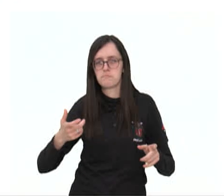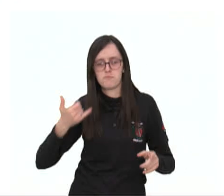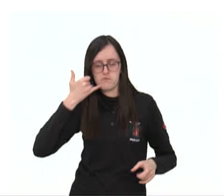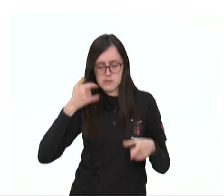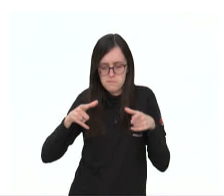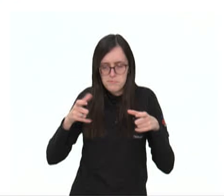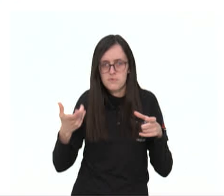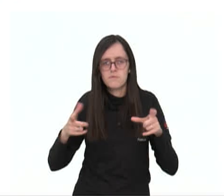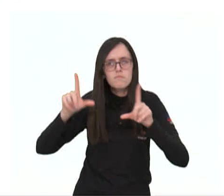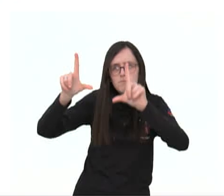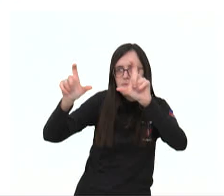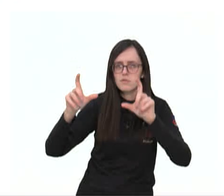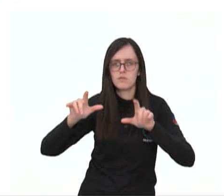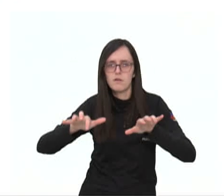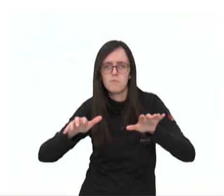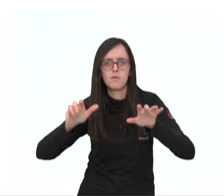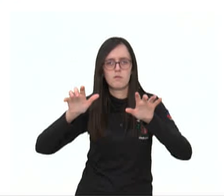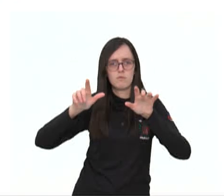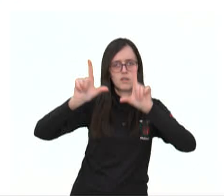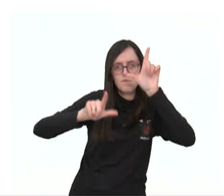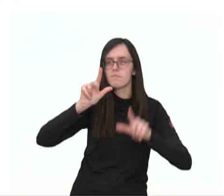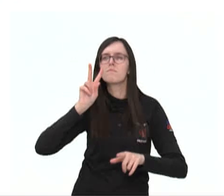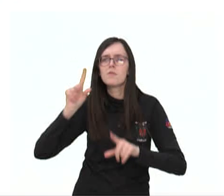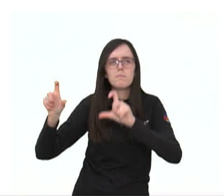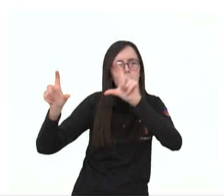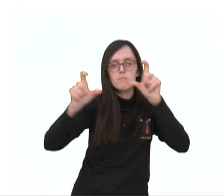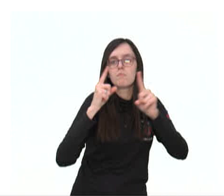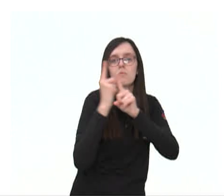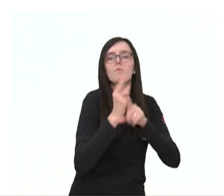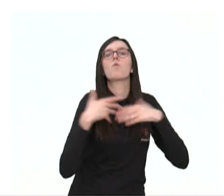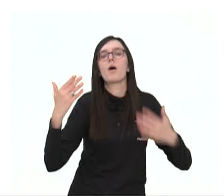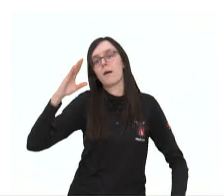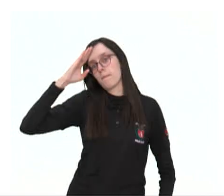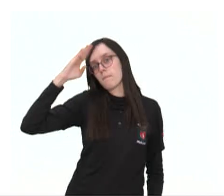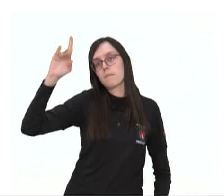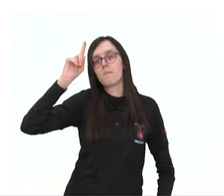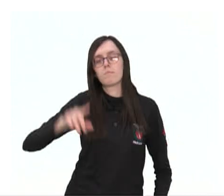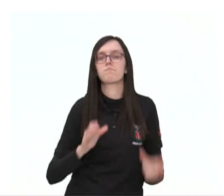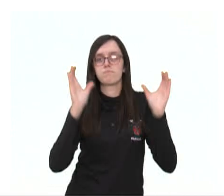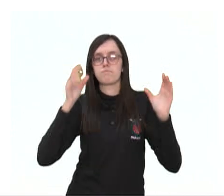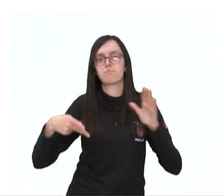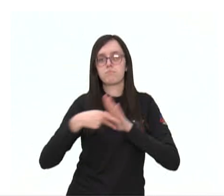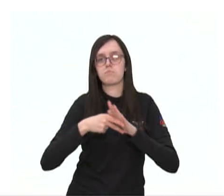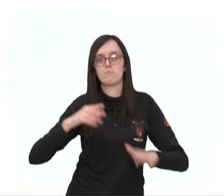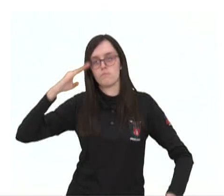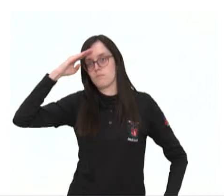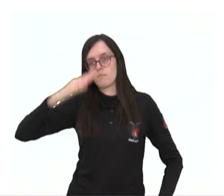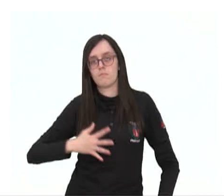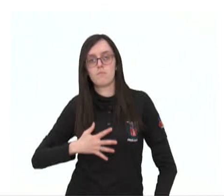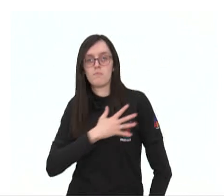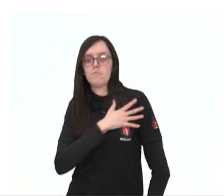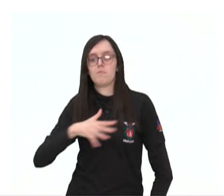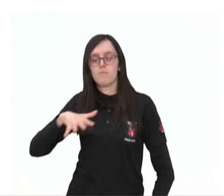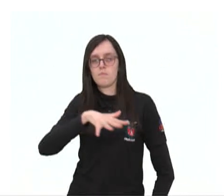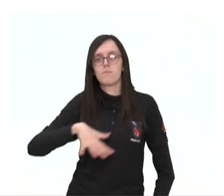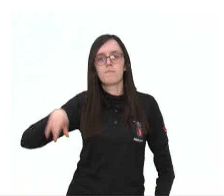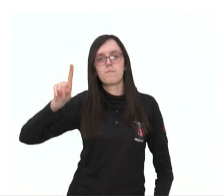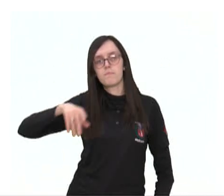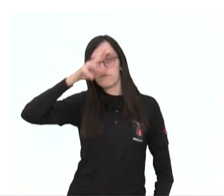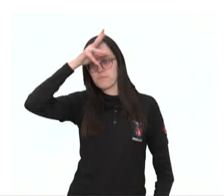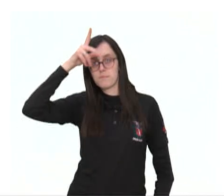tela aí para você conseguir observar bem aonde estão localizados os principais fortes militares da região amazônica.